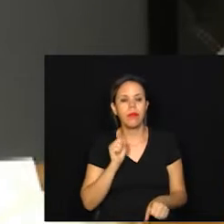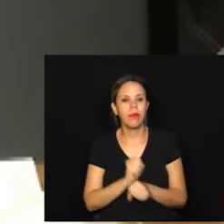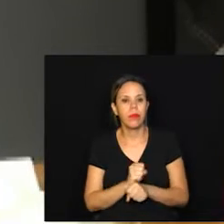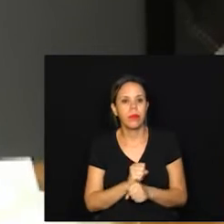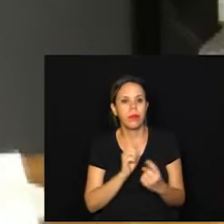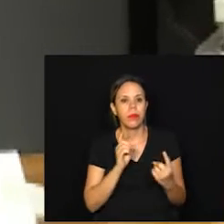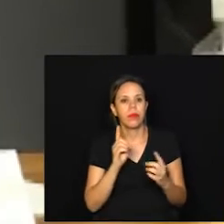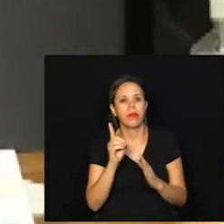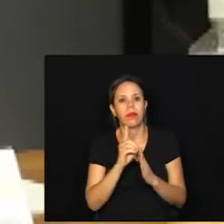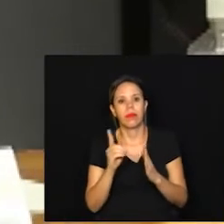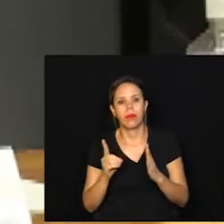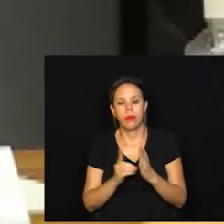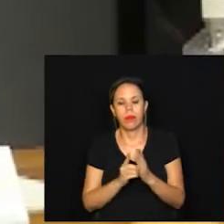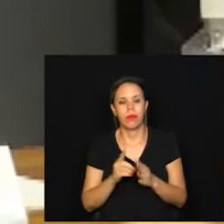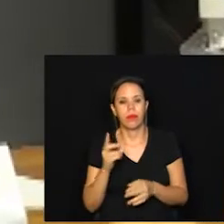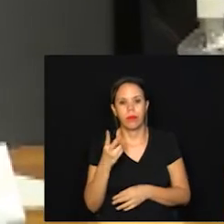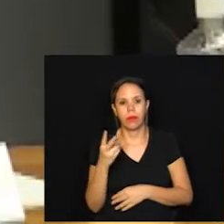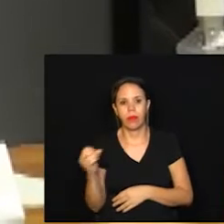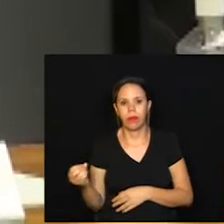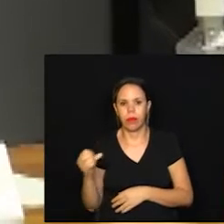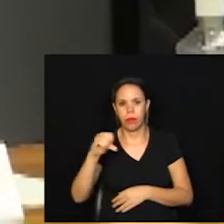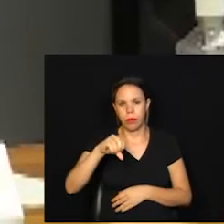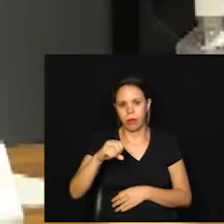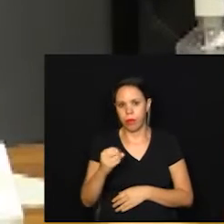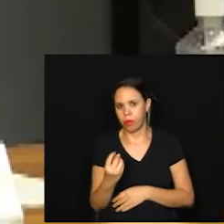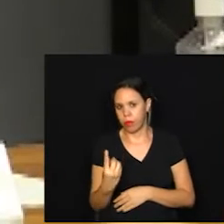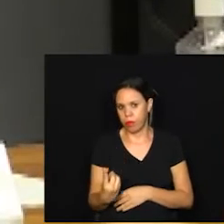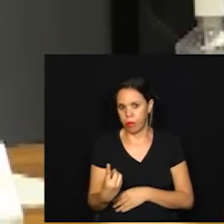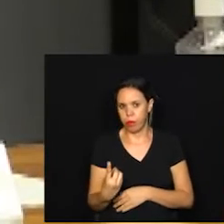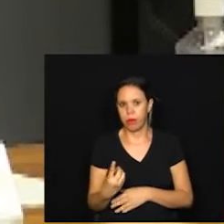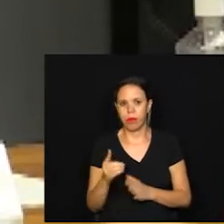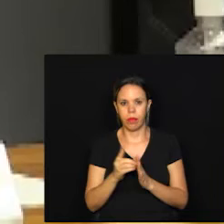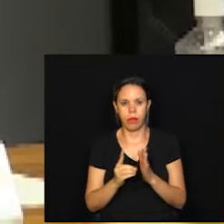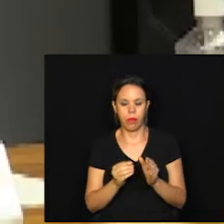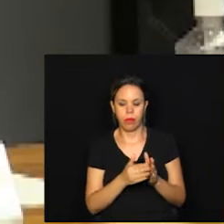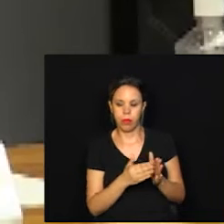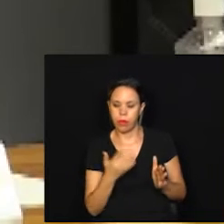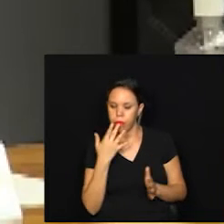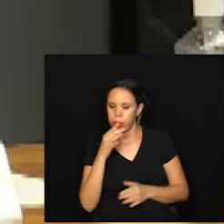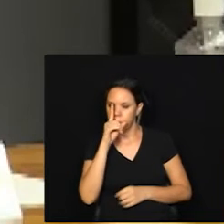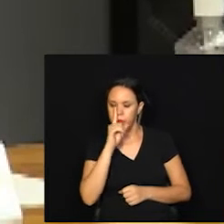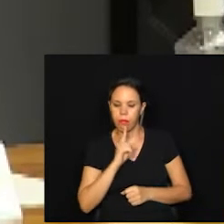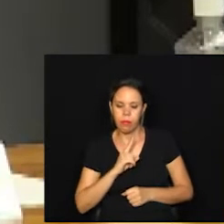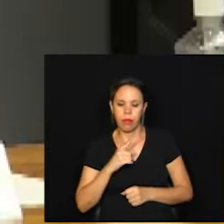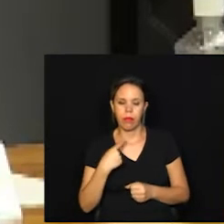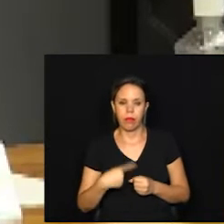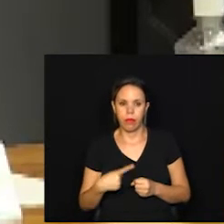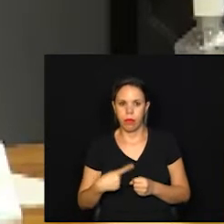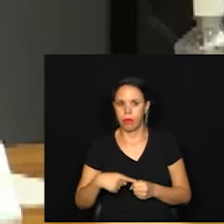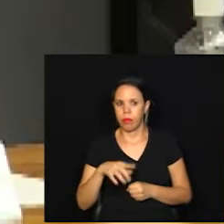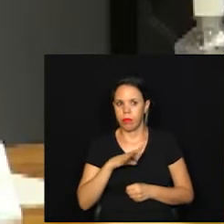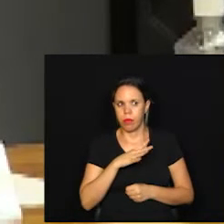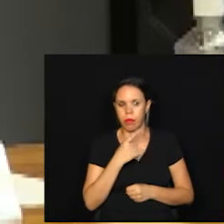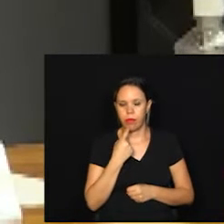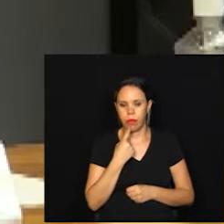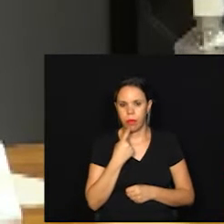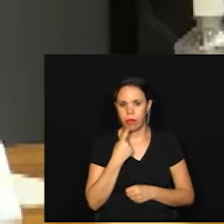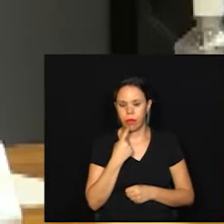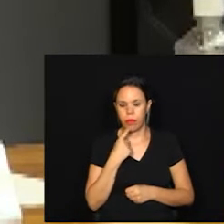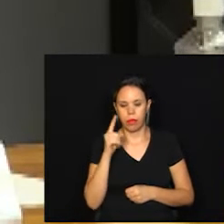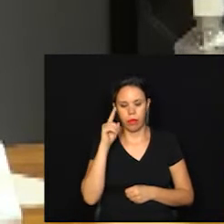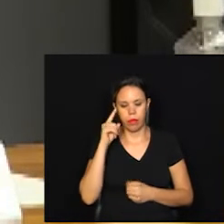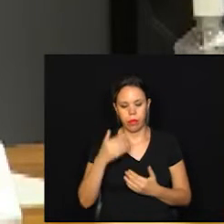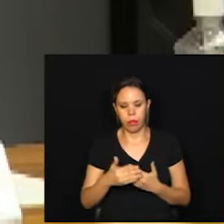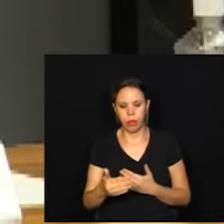o decreto 20.901, que é o decreto que estabelece a fase amarela no município de Campinas. Então, nesses